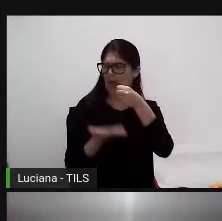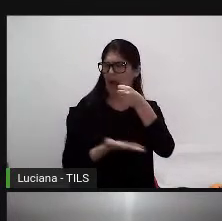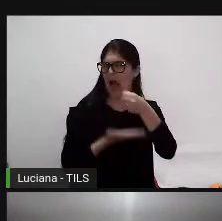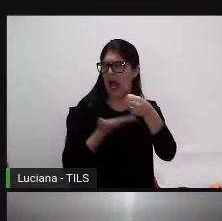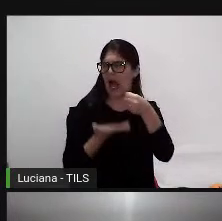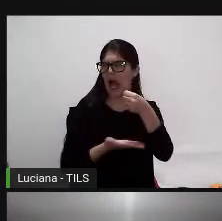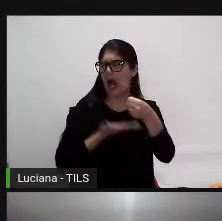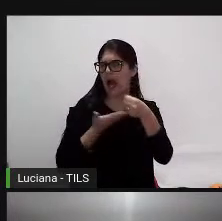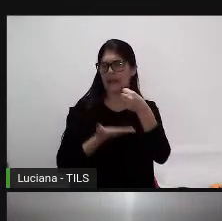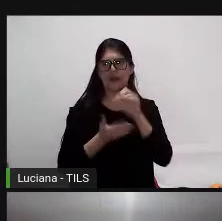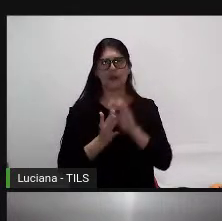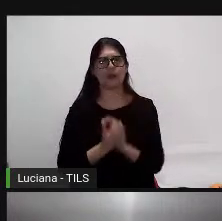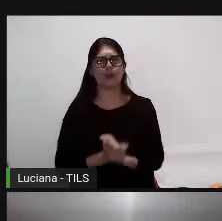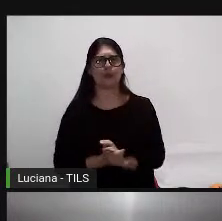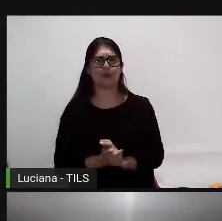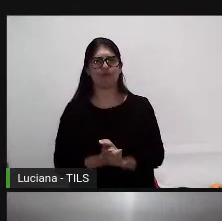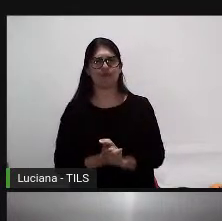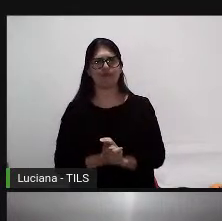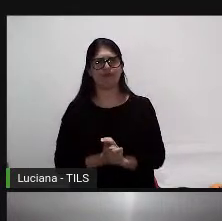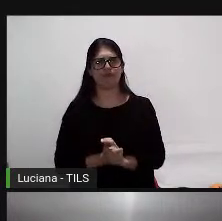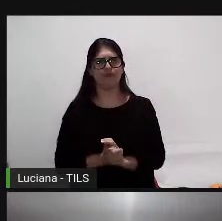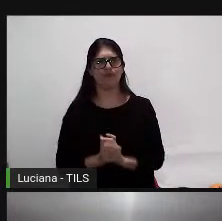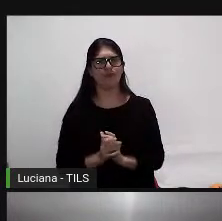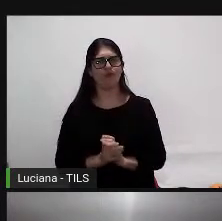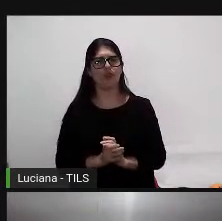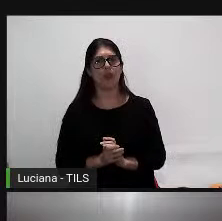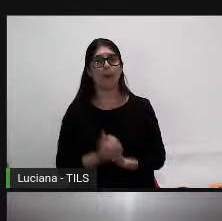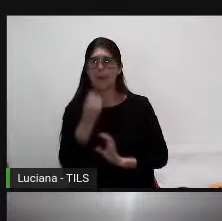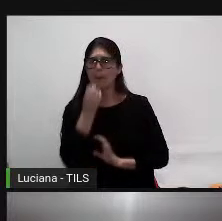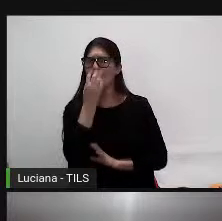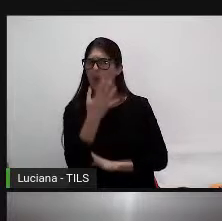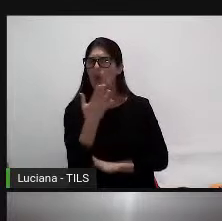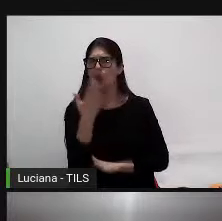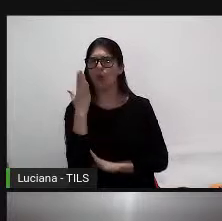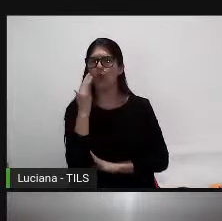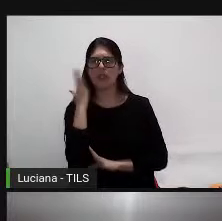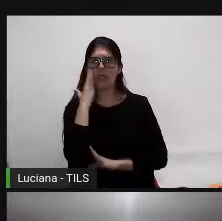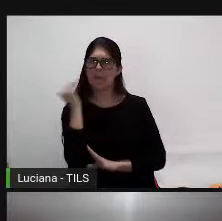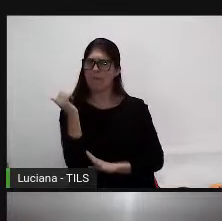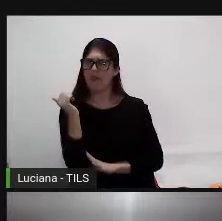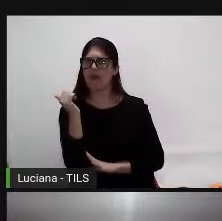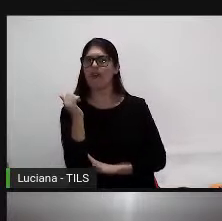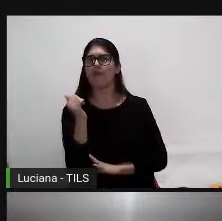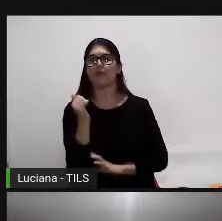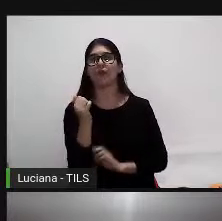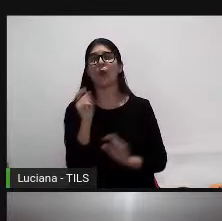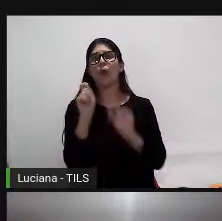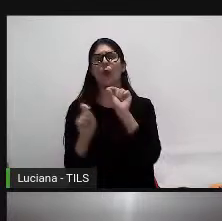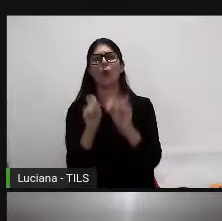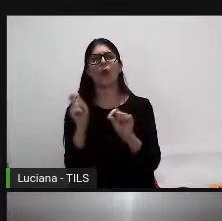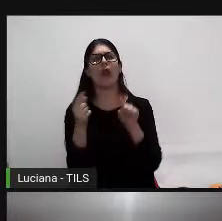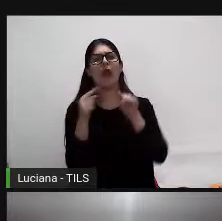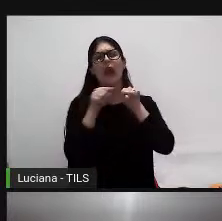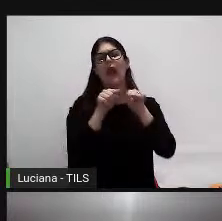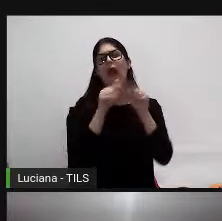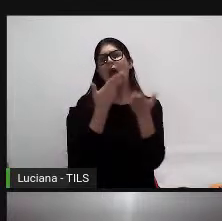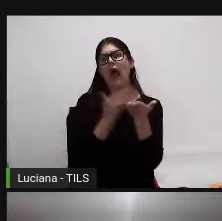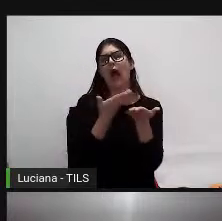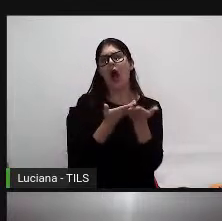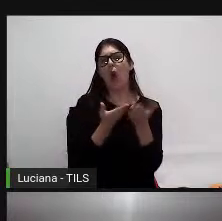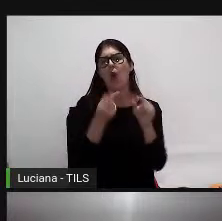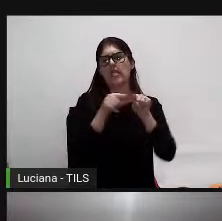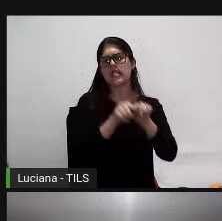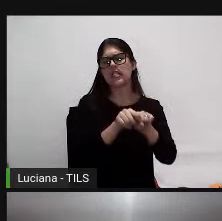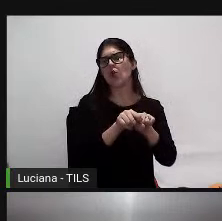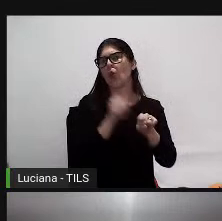eu acho que todos já dominam, mas é bom sempre frisar. Aulas síncronas são aquelas que acontecem em tempo